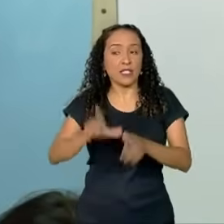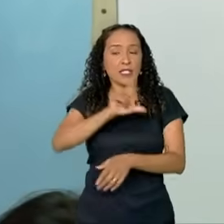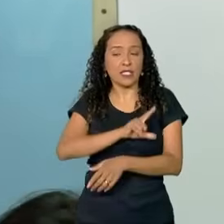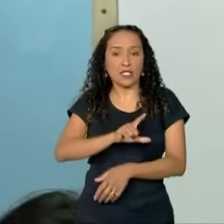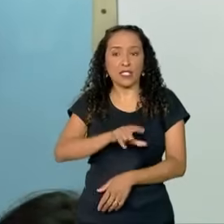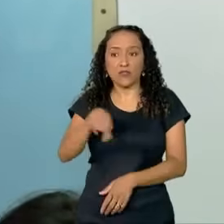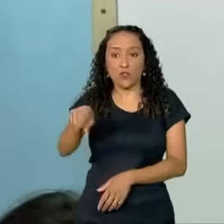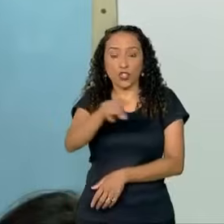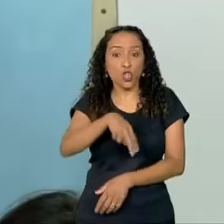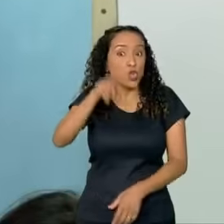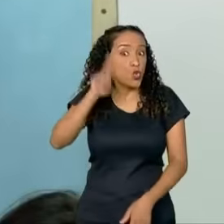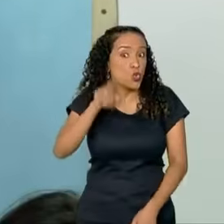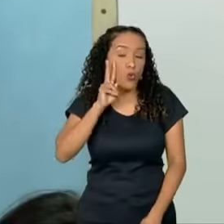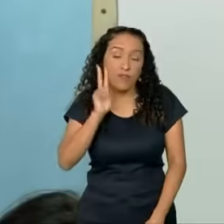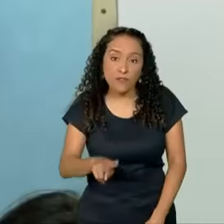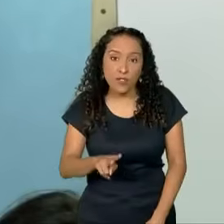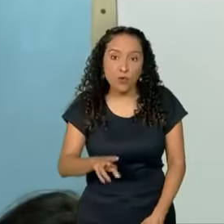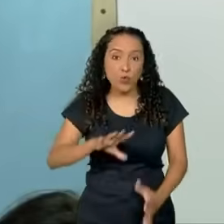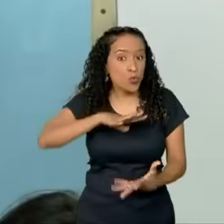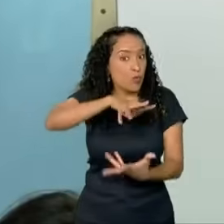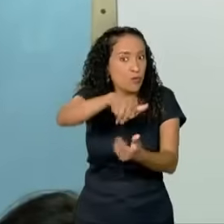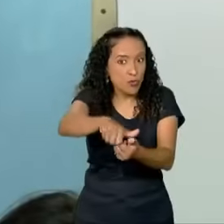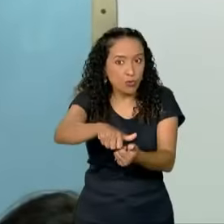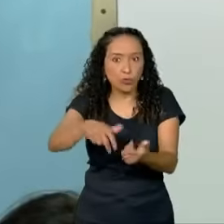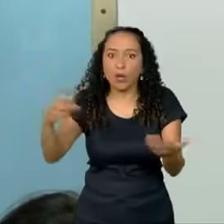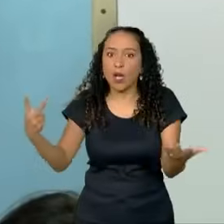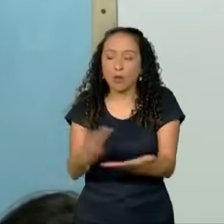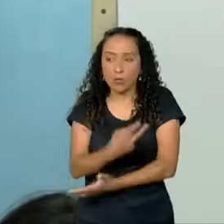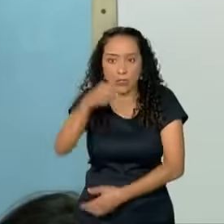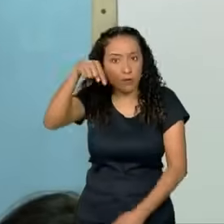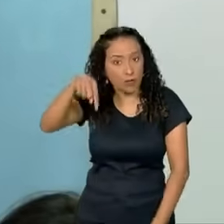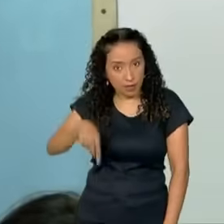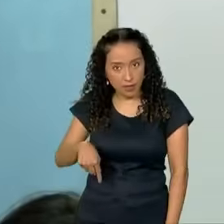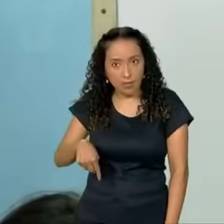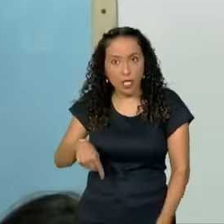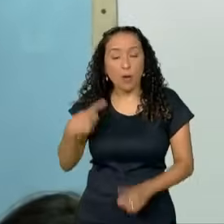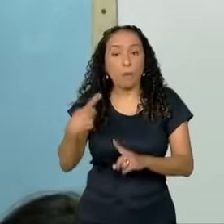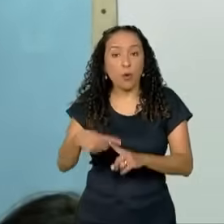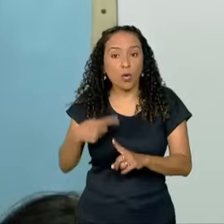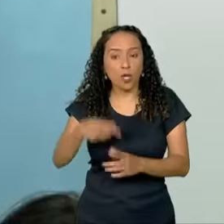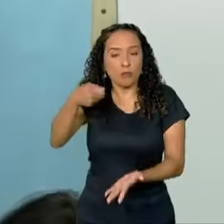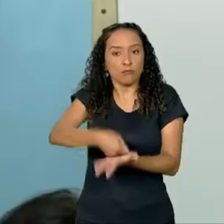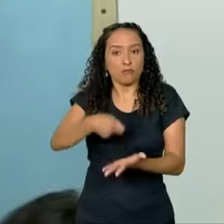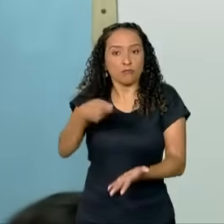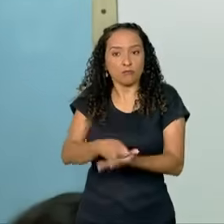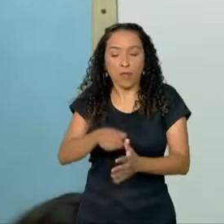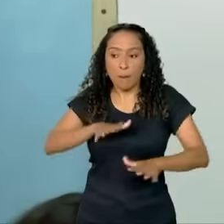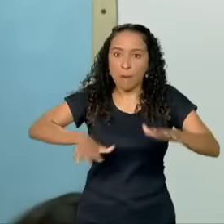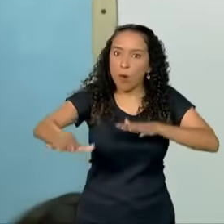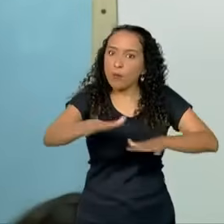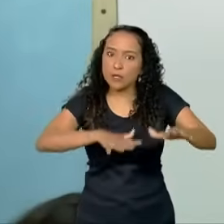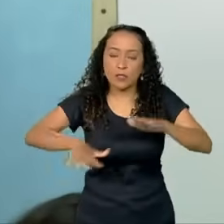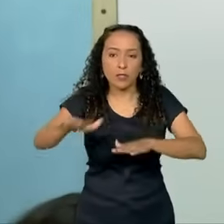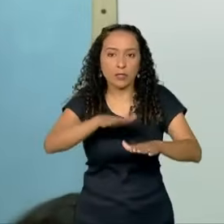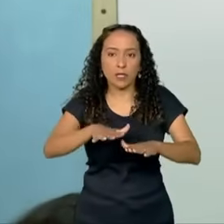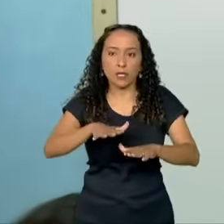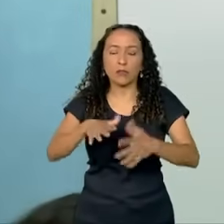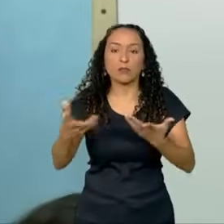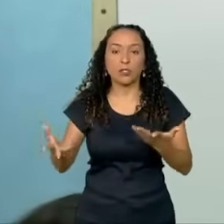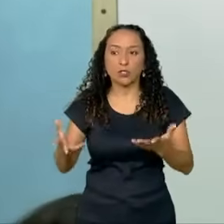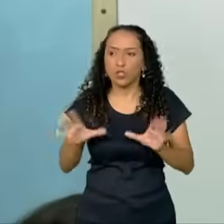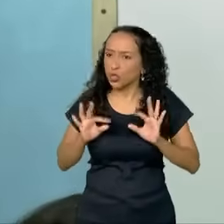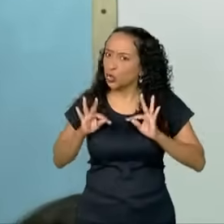lugar nenhum do mundo. Aconteceu ao mesmo tempo, dado a exigência da mobilização das